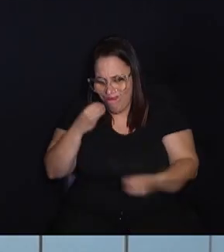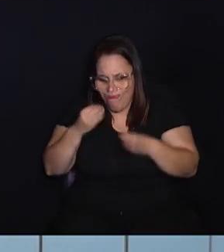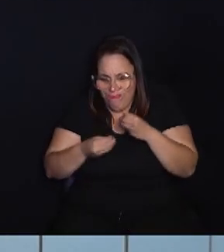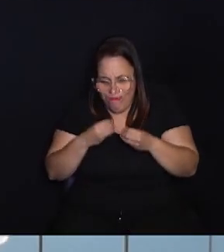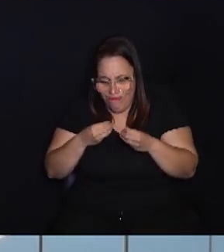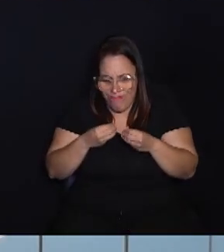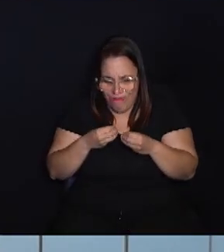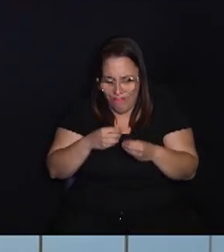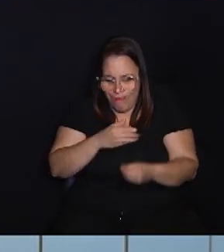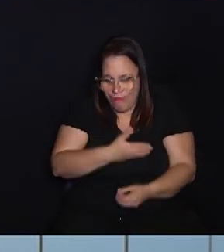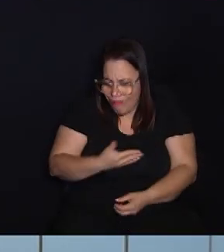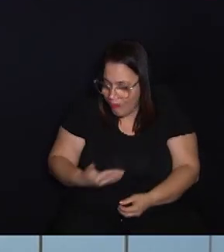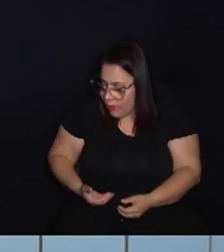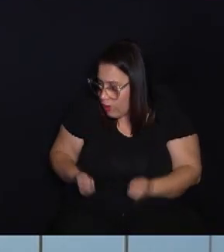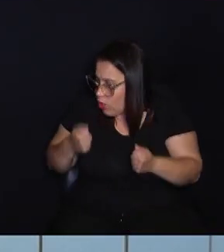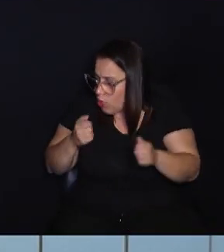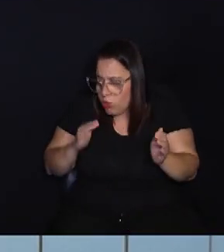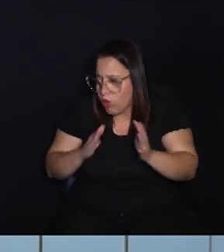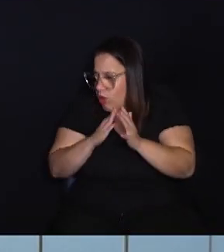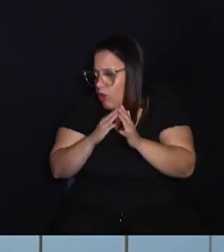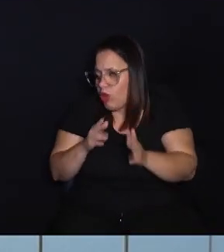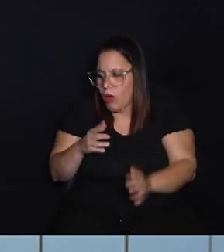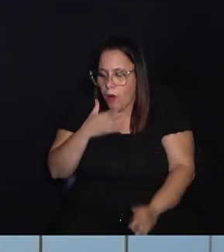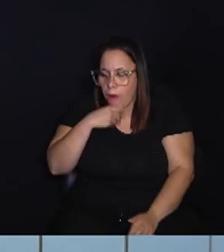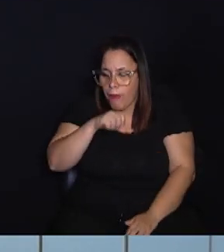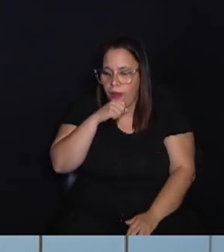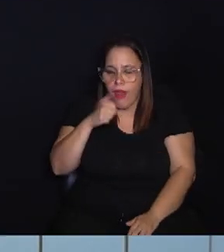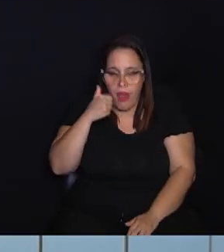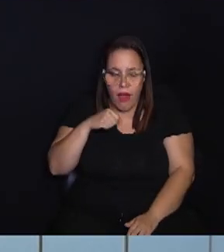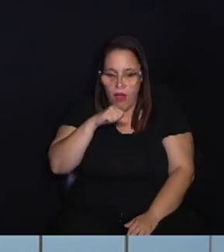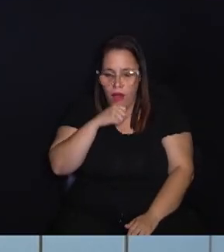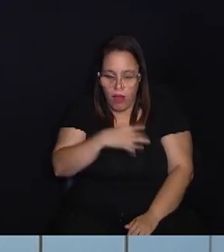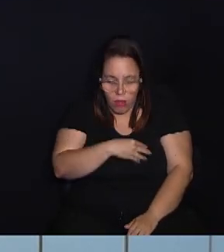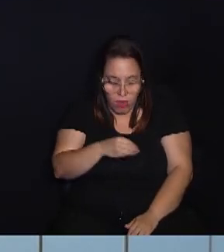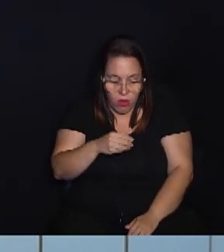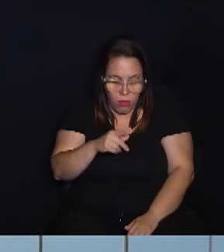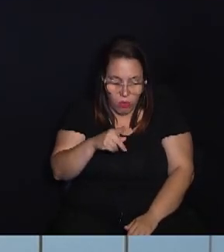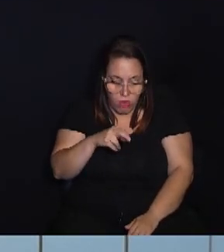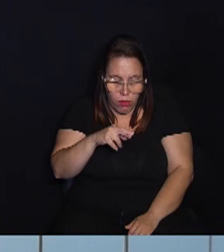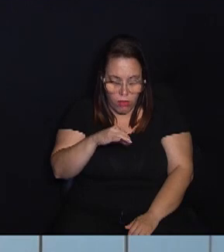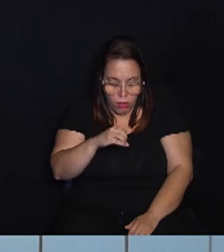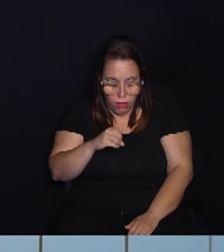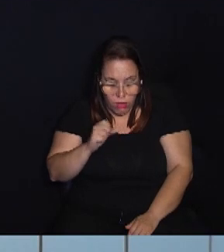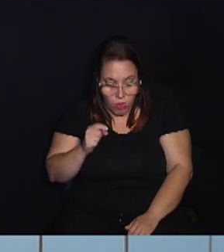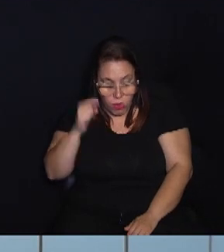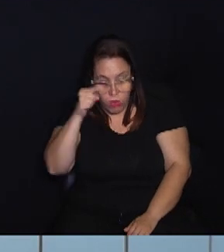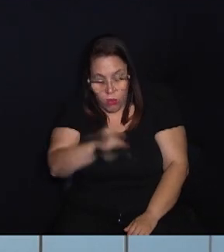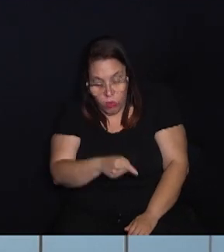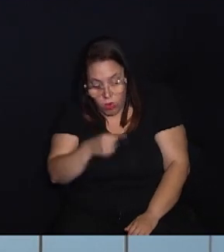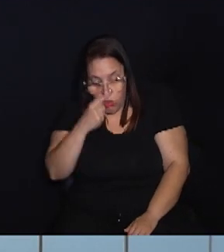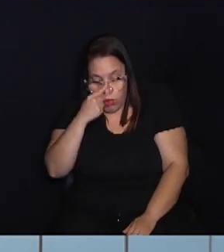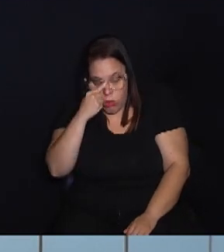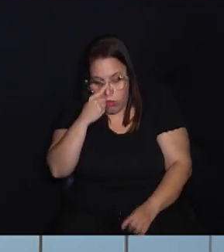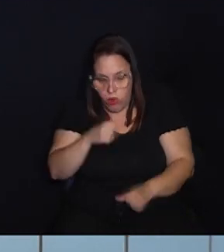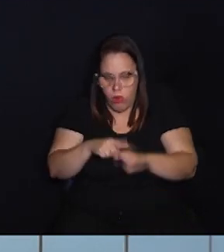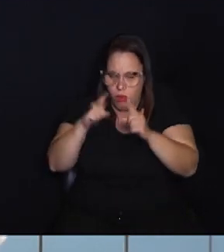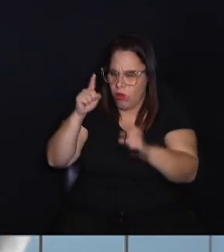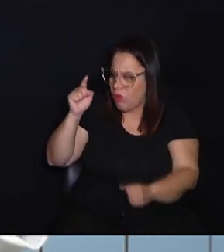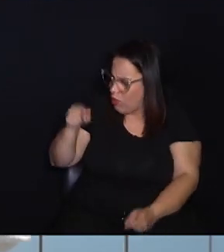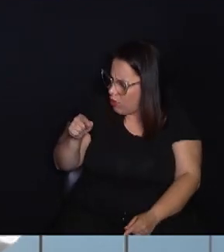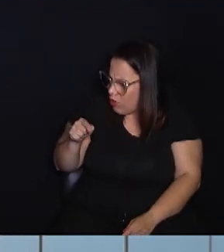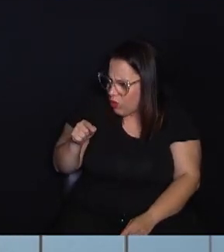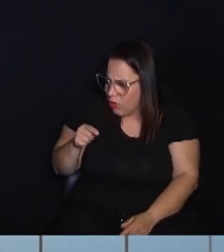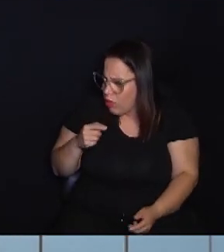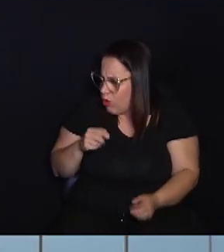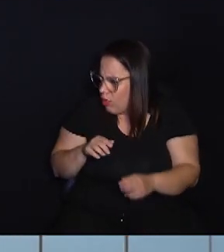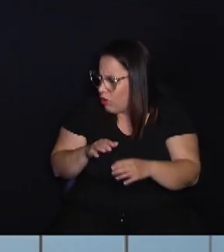Agora, ainda pensando nessa relação pai e filho, o Paulo pontua algumas questões, mas isso é uma coisa